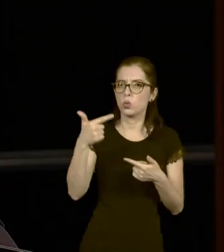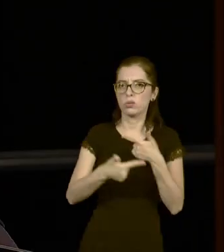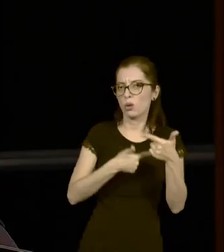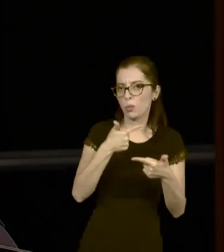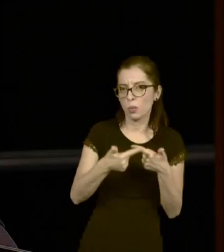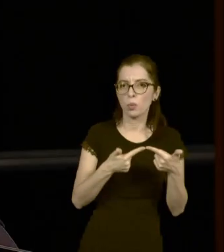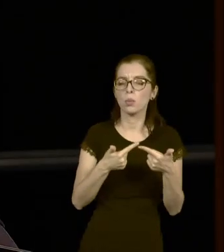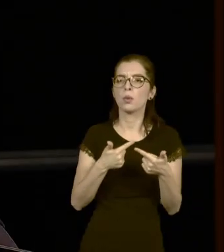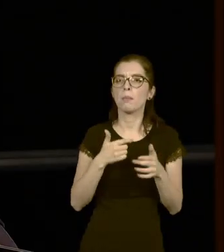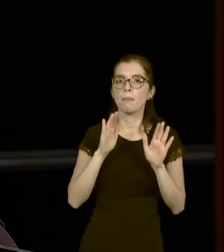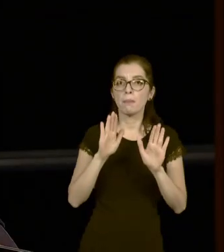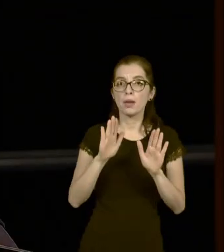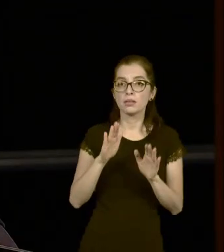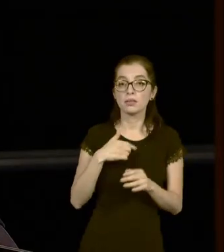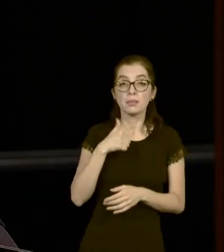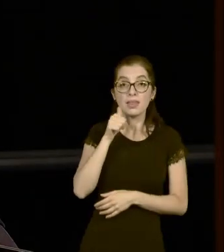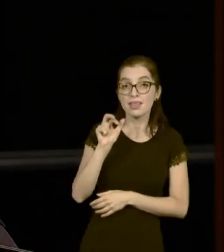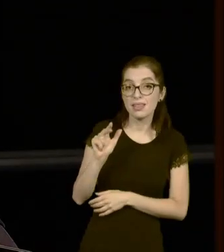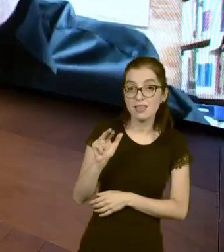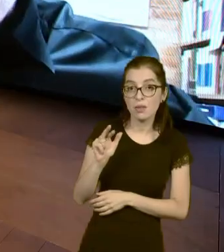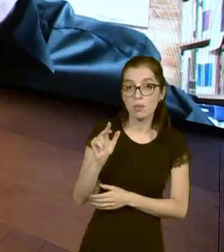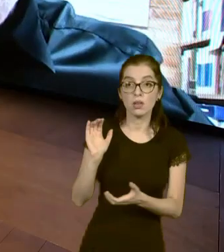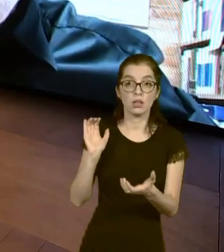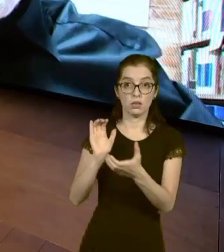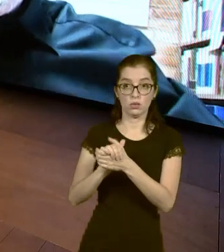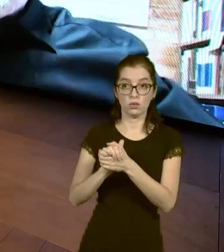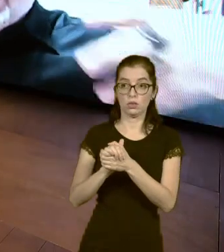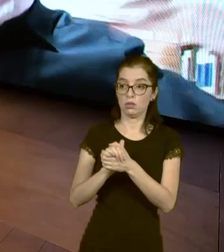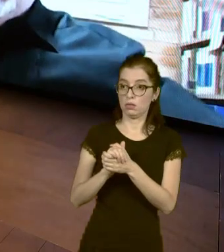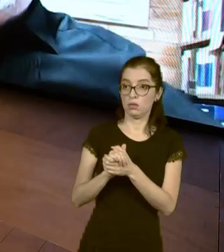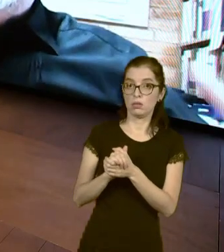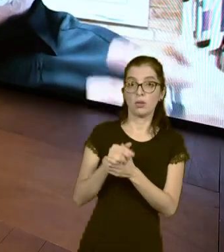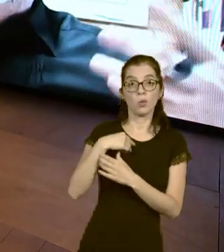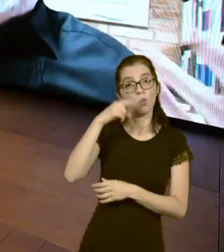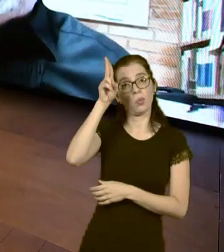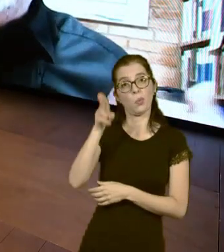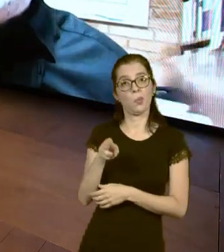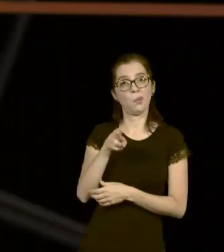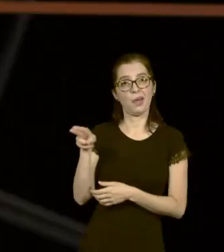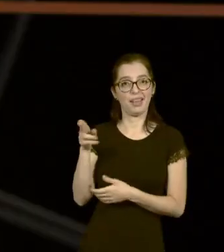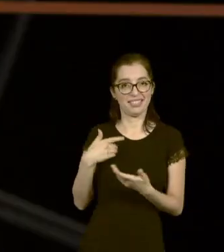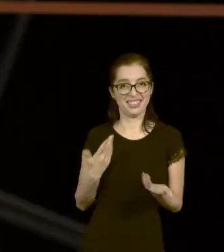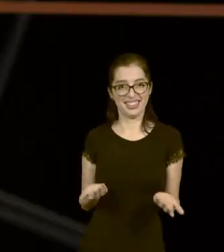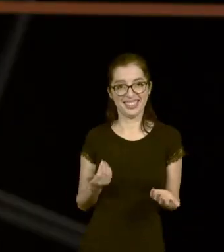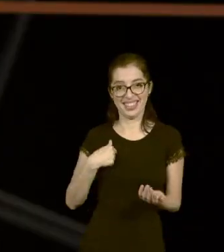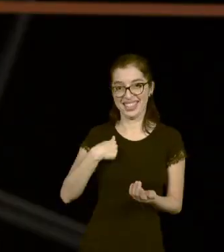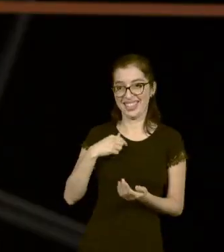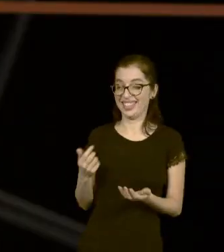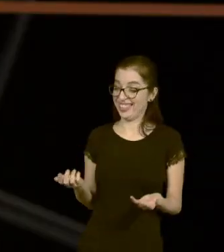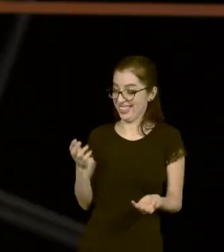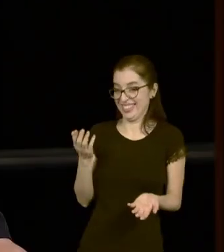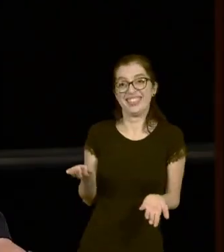casamento da minha irmã, depois comecei a fazer casamento de todo mundo. Então eu sou aquele cara que dirigiu o casamento.